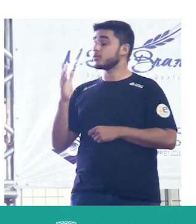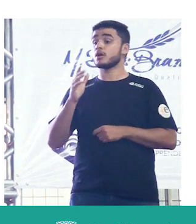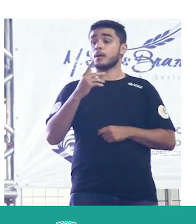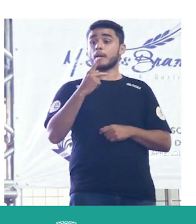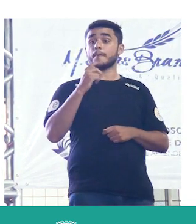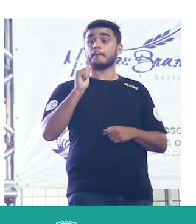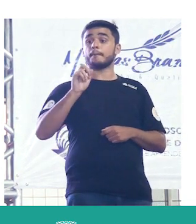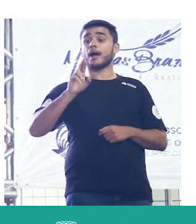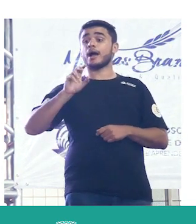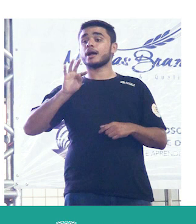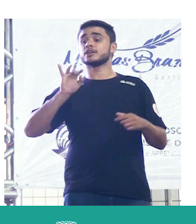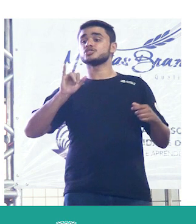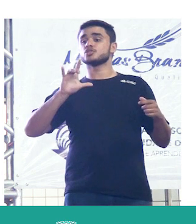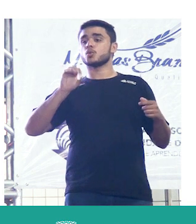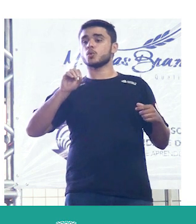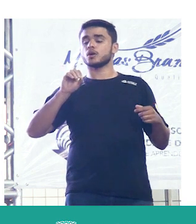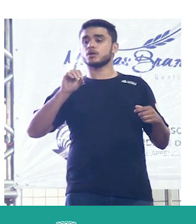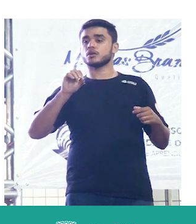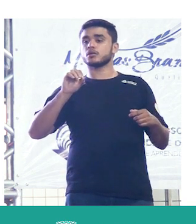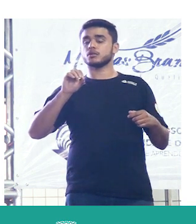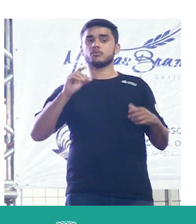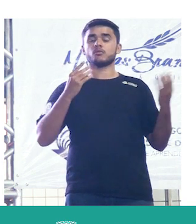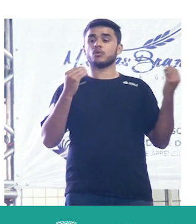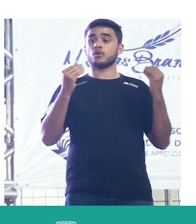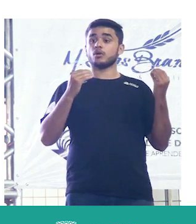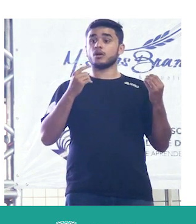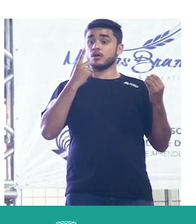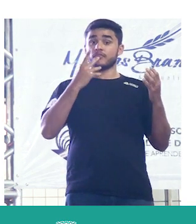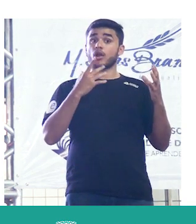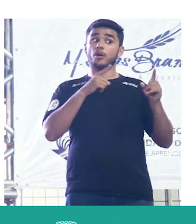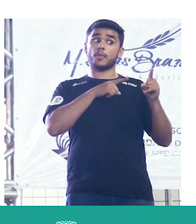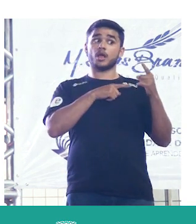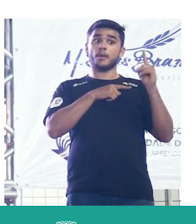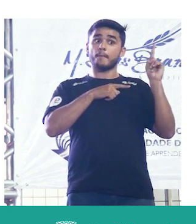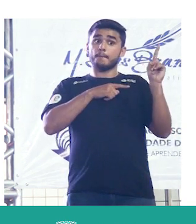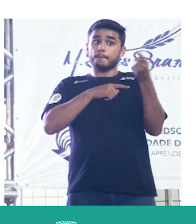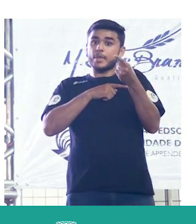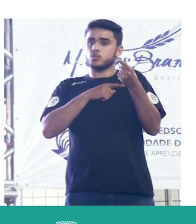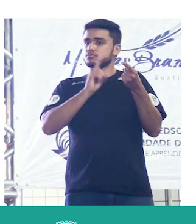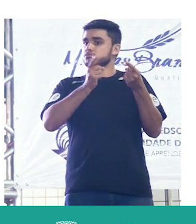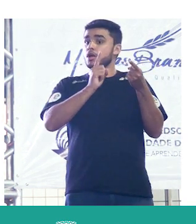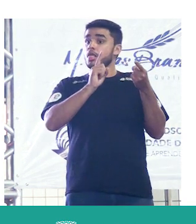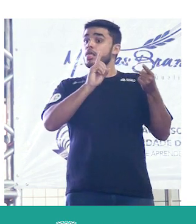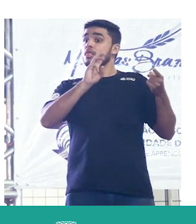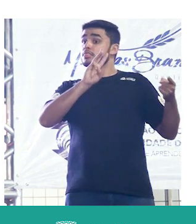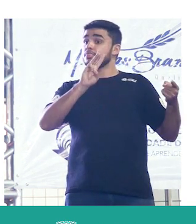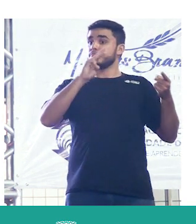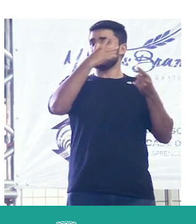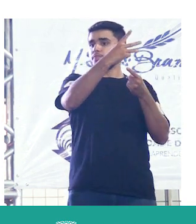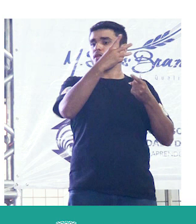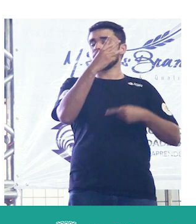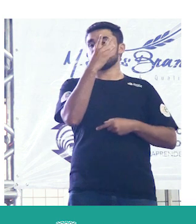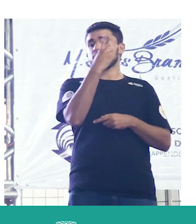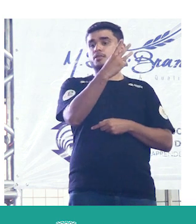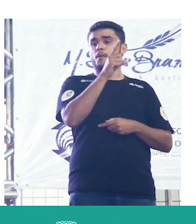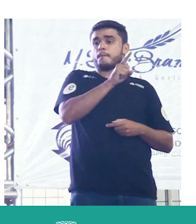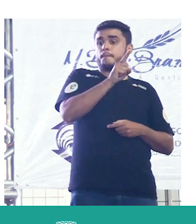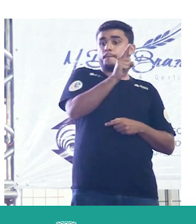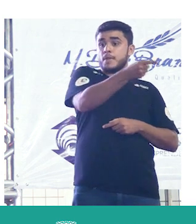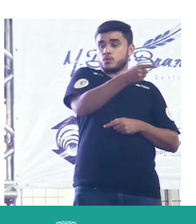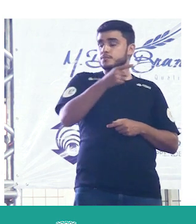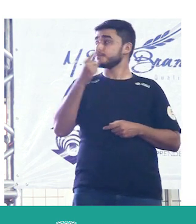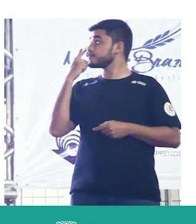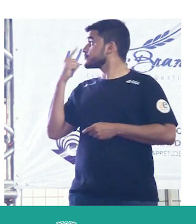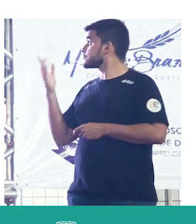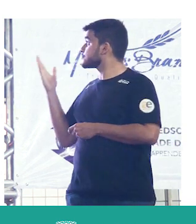você não vai tratar 1000 litros de água, você vai tratar 3.000. Se em 1000 litros de água há 45 gramas